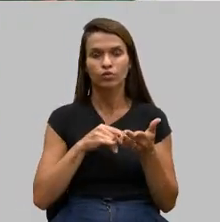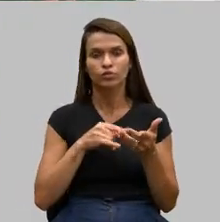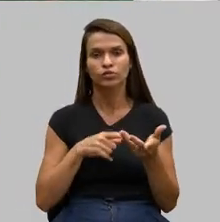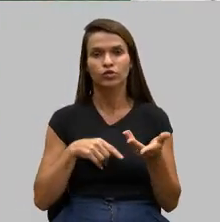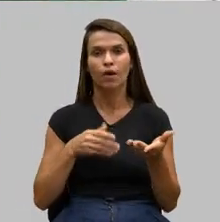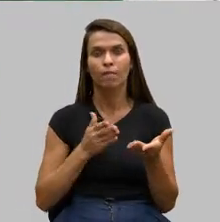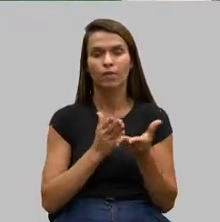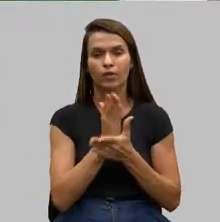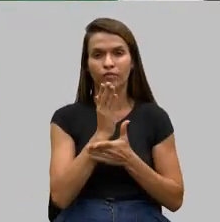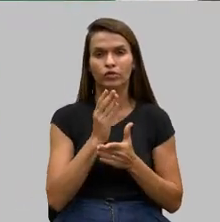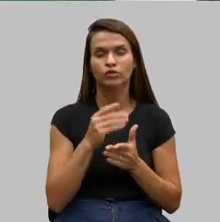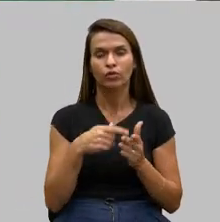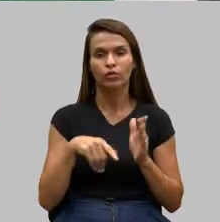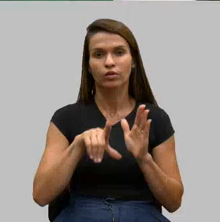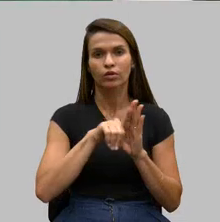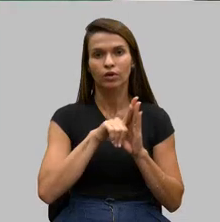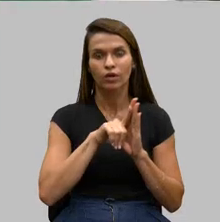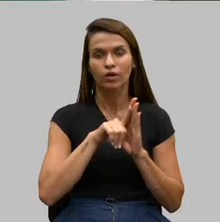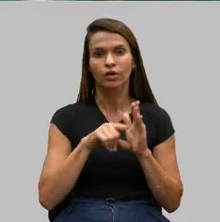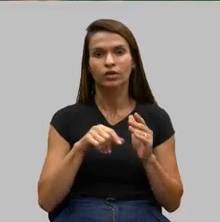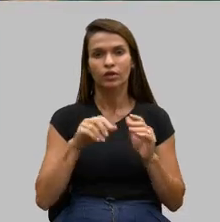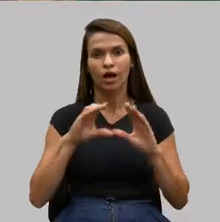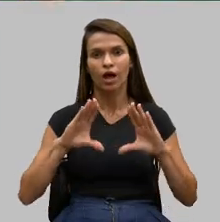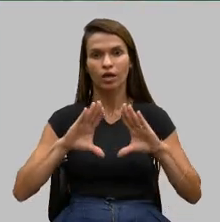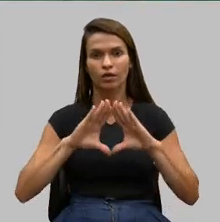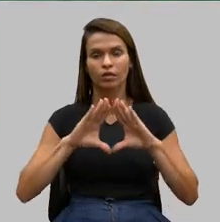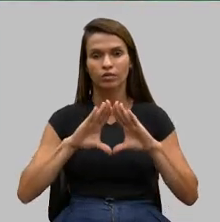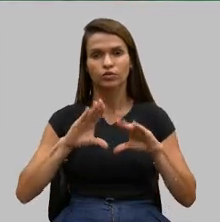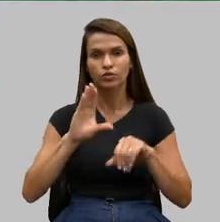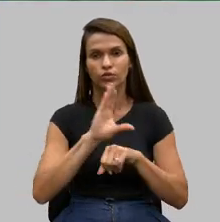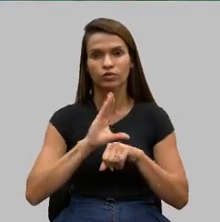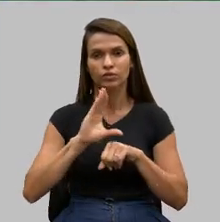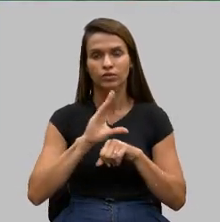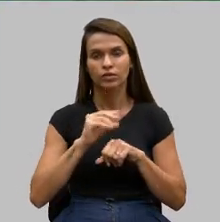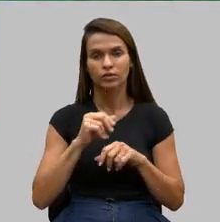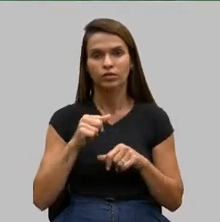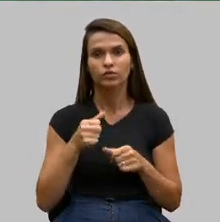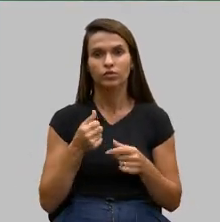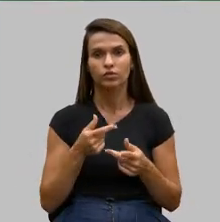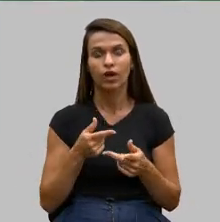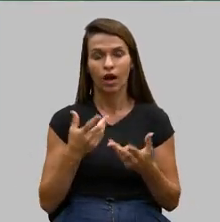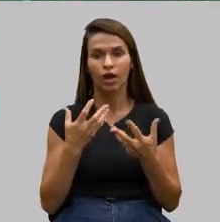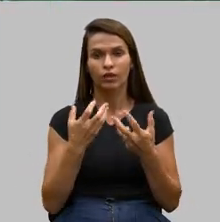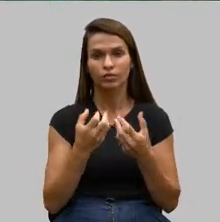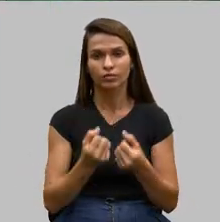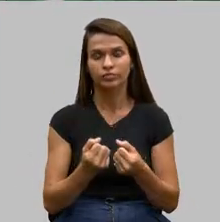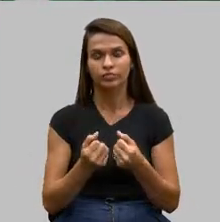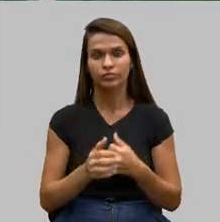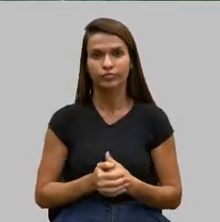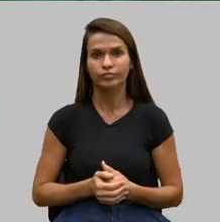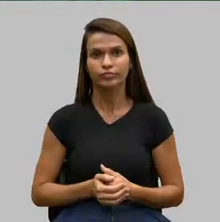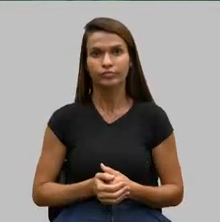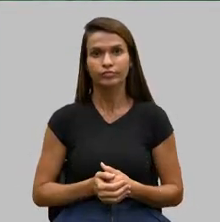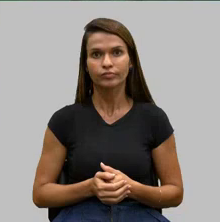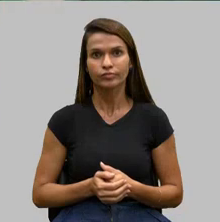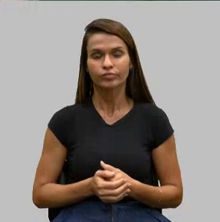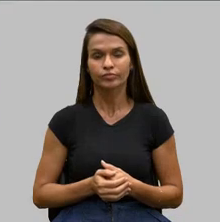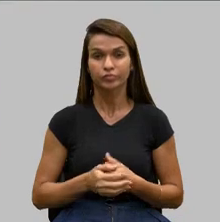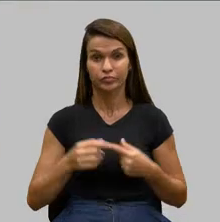objeto de leis desta Assembleia pelo Conselho Nacional de política fazendário com Face em